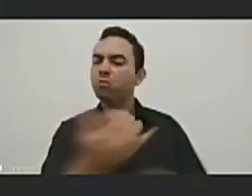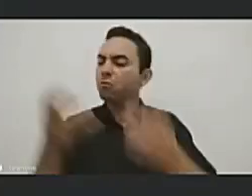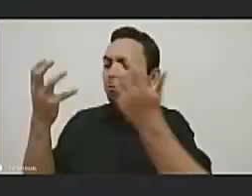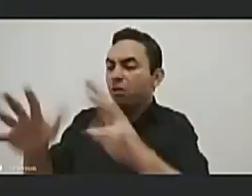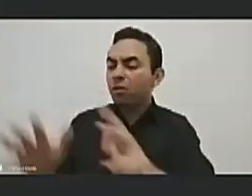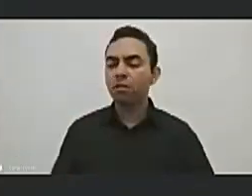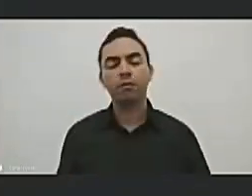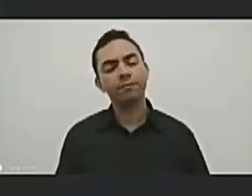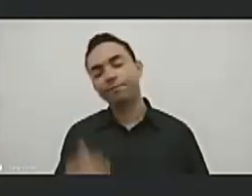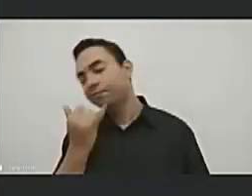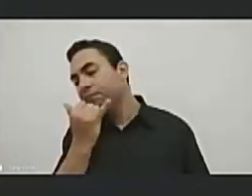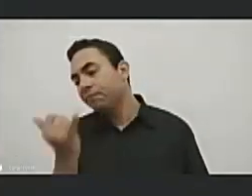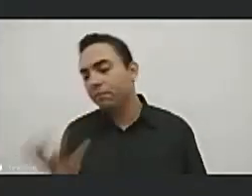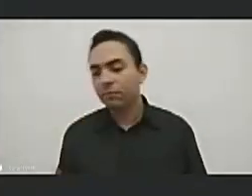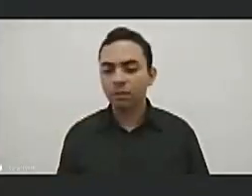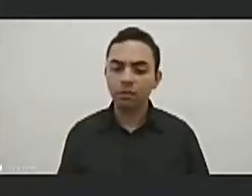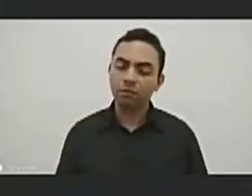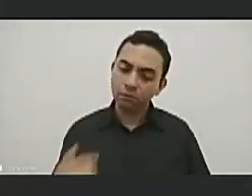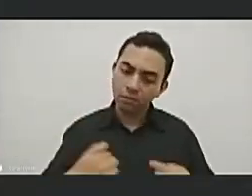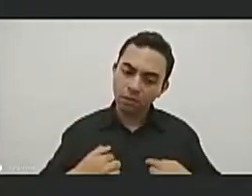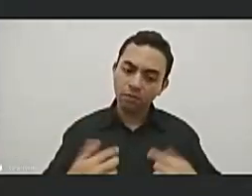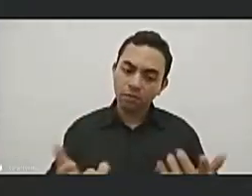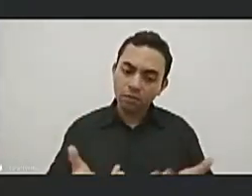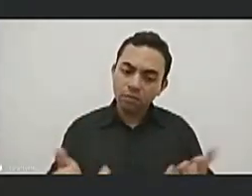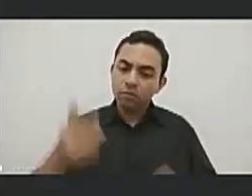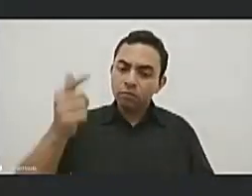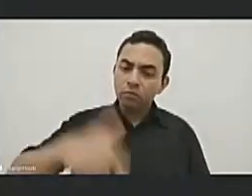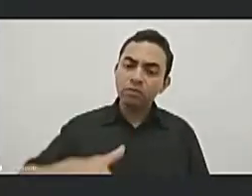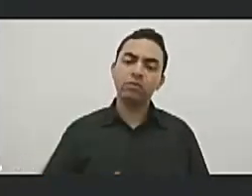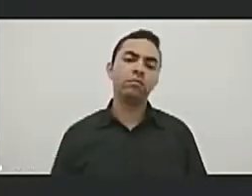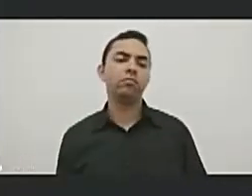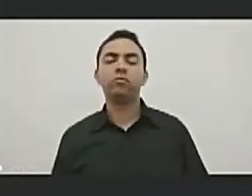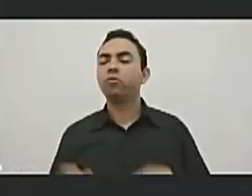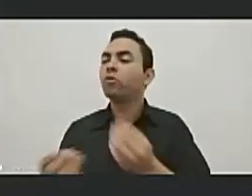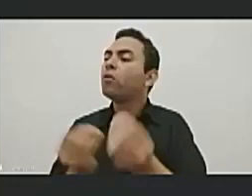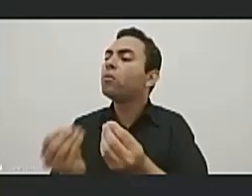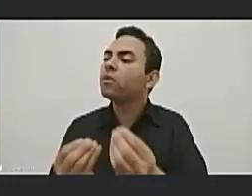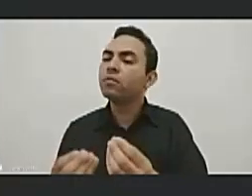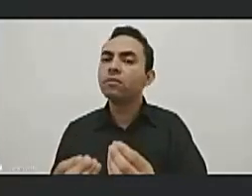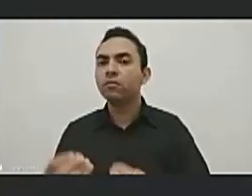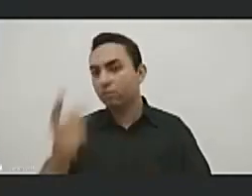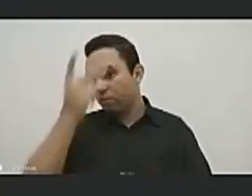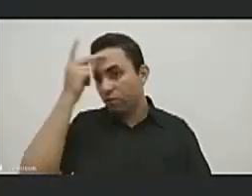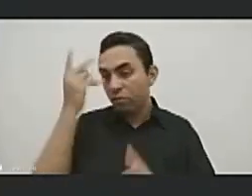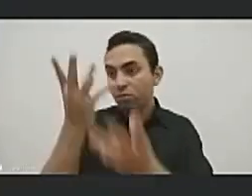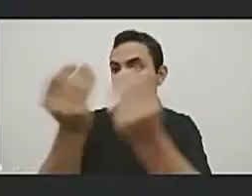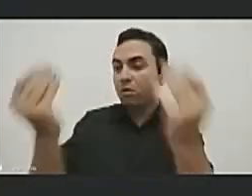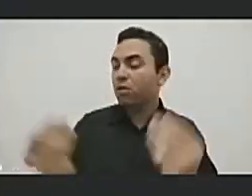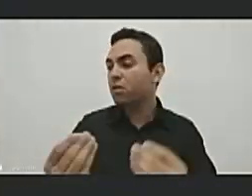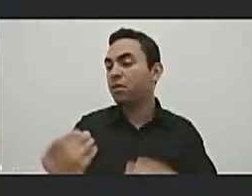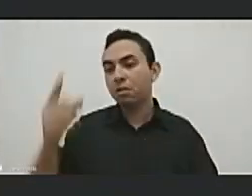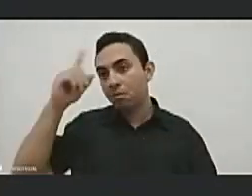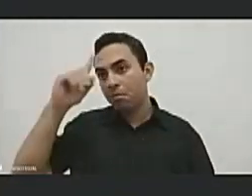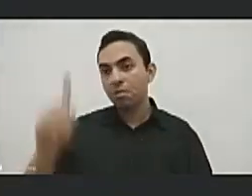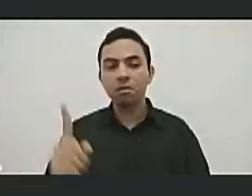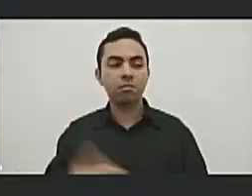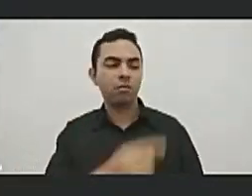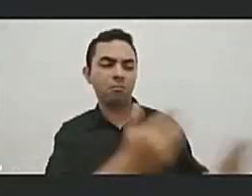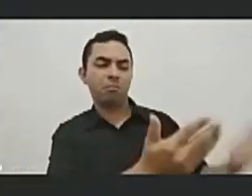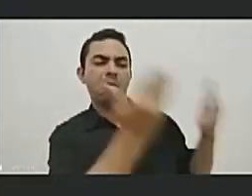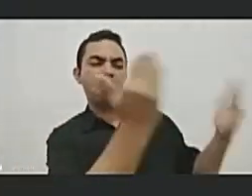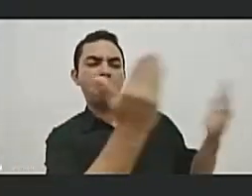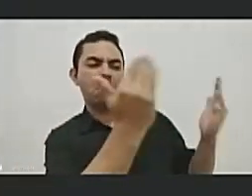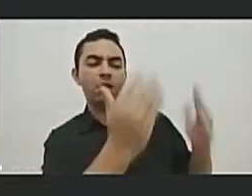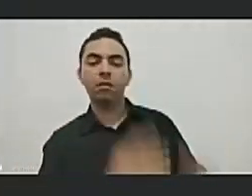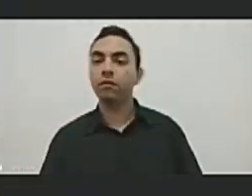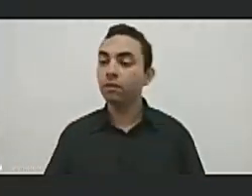Infelizmente a única forma de eu atingir novamente quem talvez está descrendo daquilo que a gente faz é estar aqui